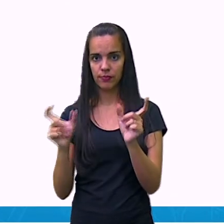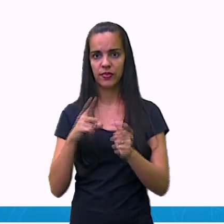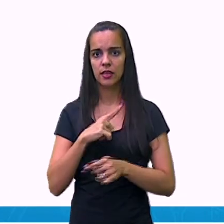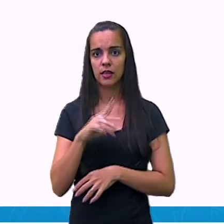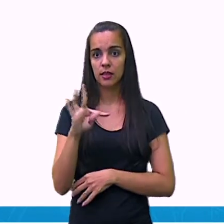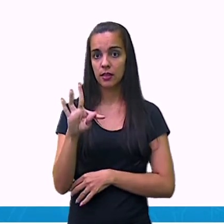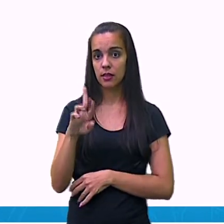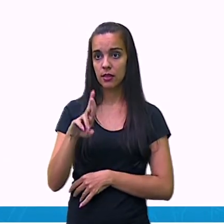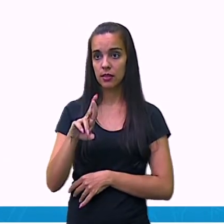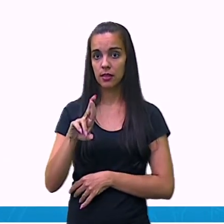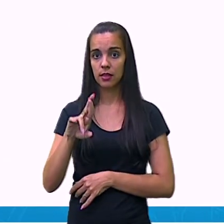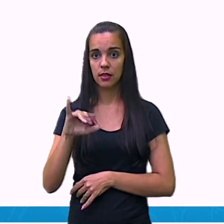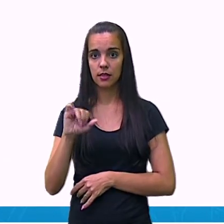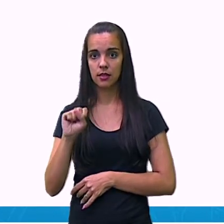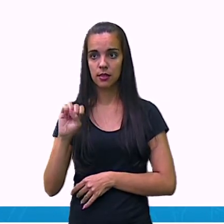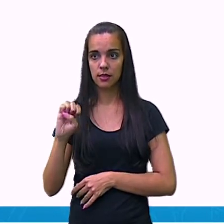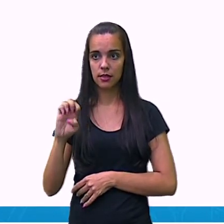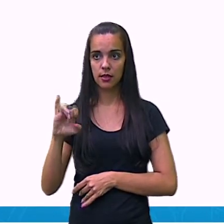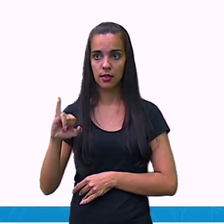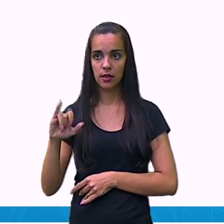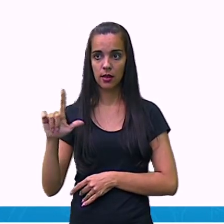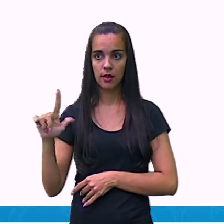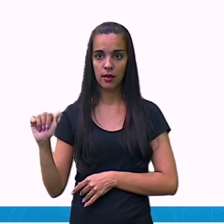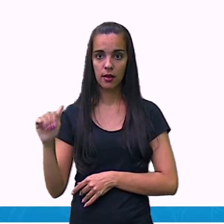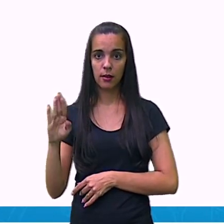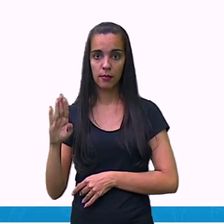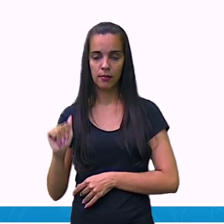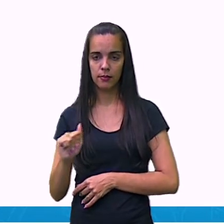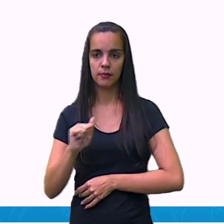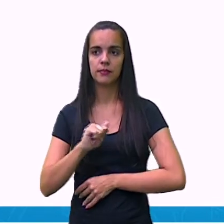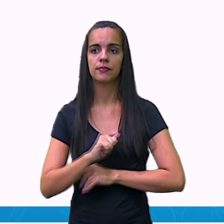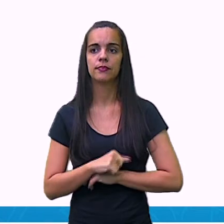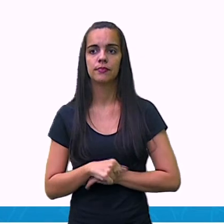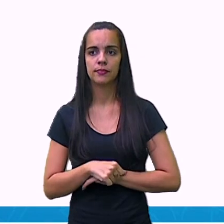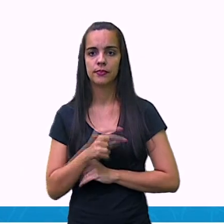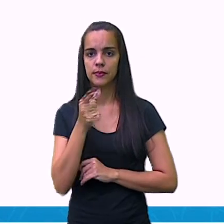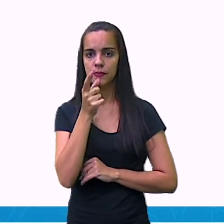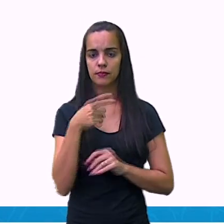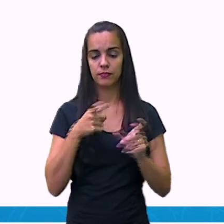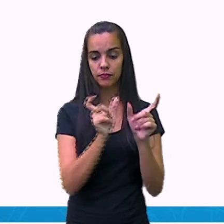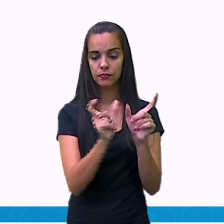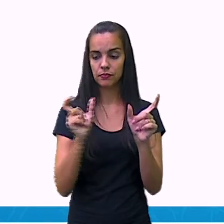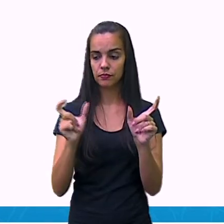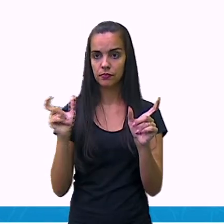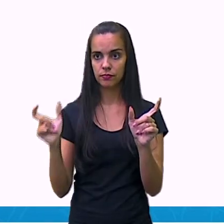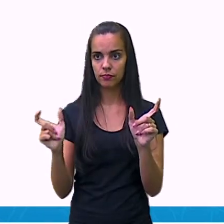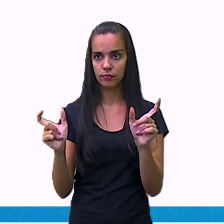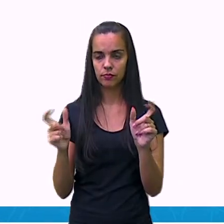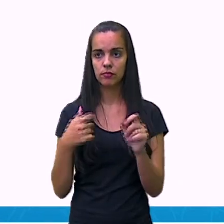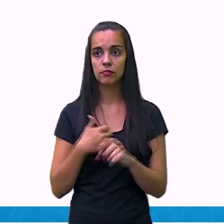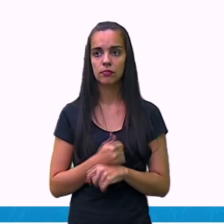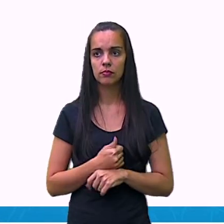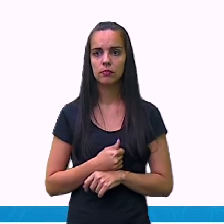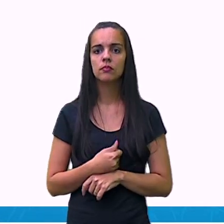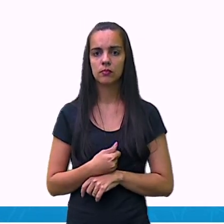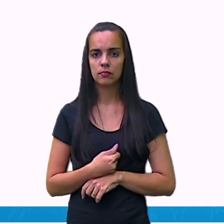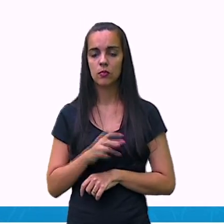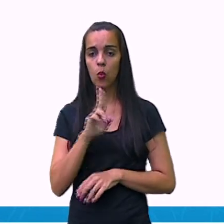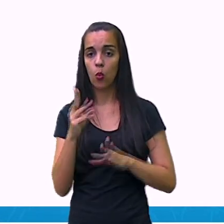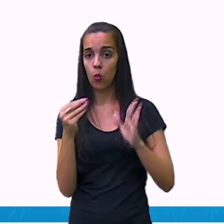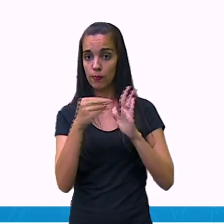trissílaba. Nós classificamos a palavra que se separa em 3 sílabas de